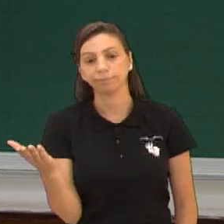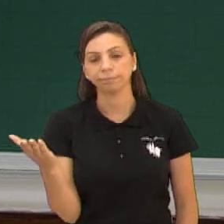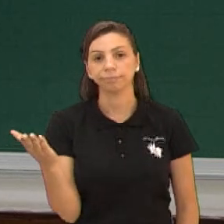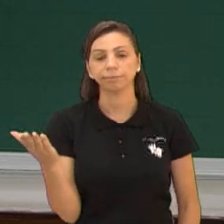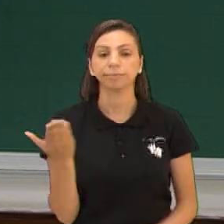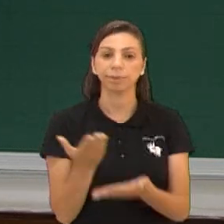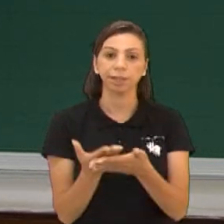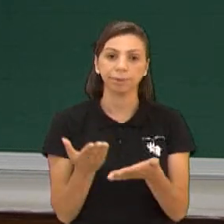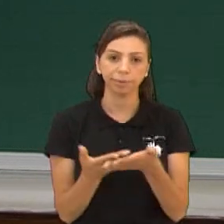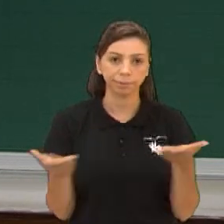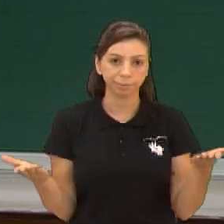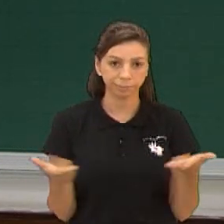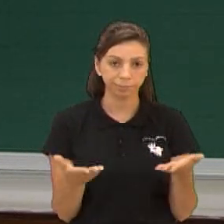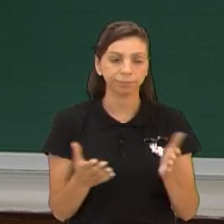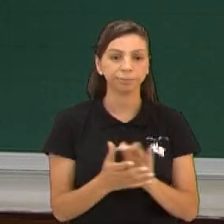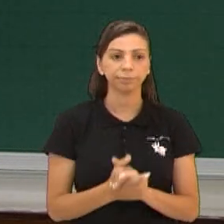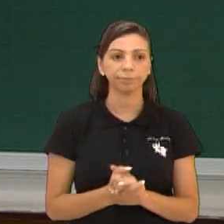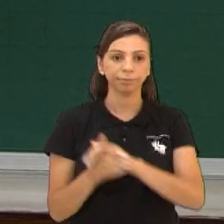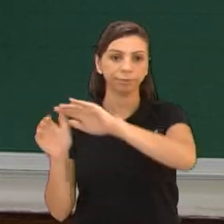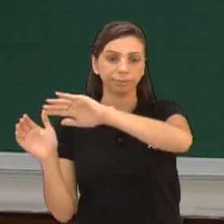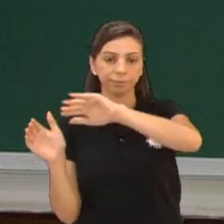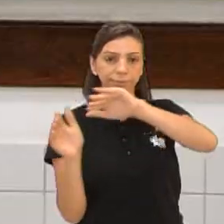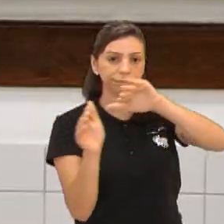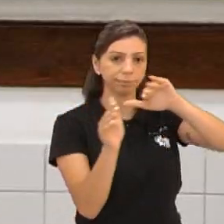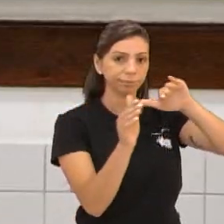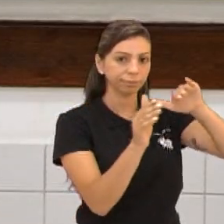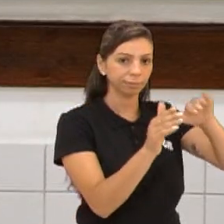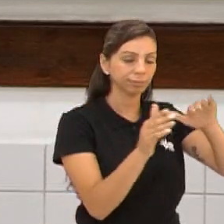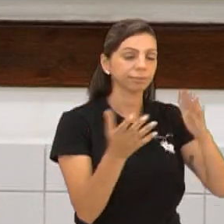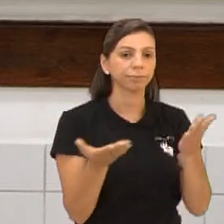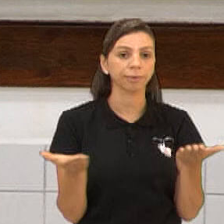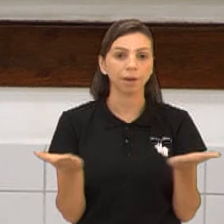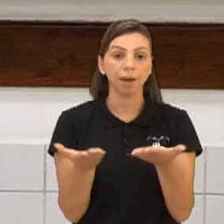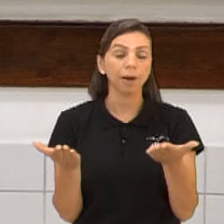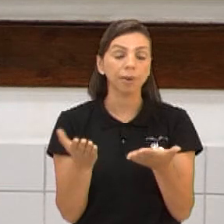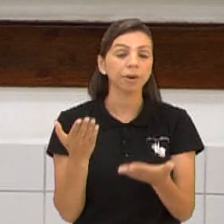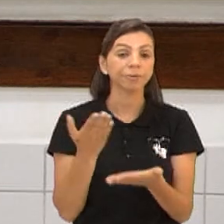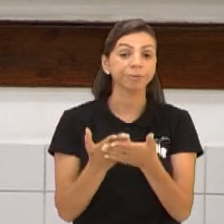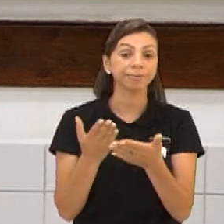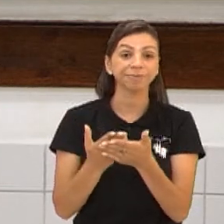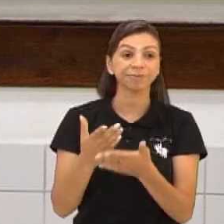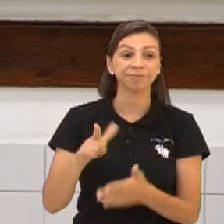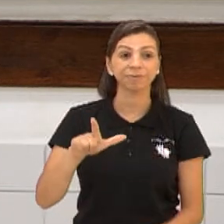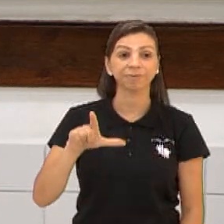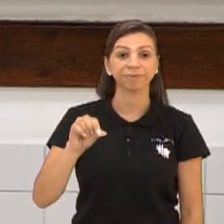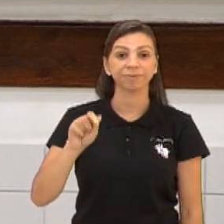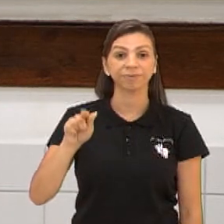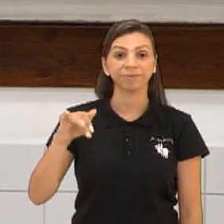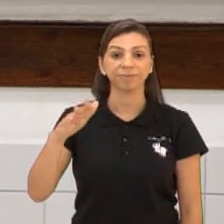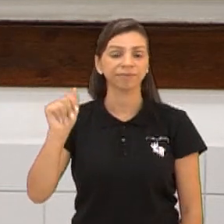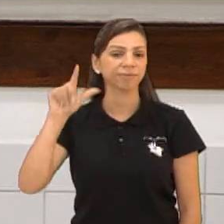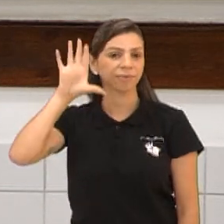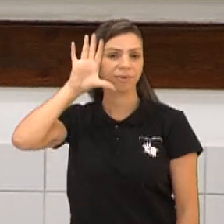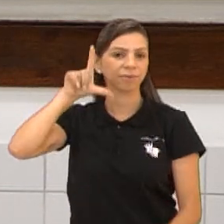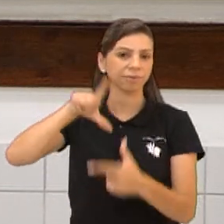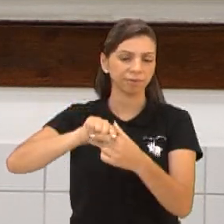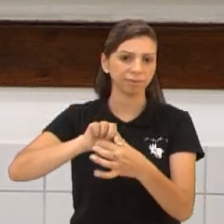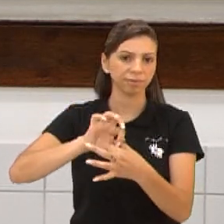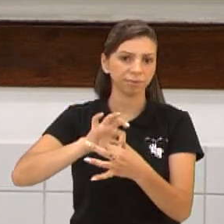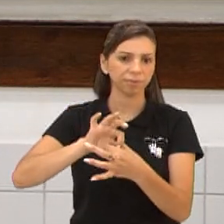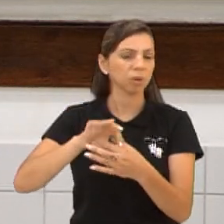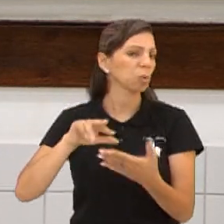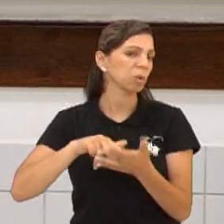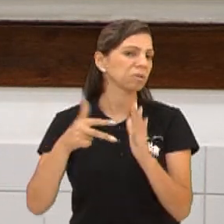presença na aula de hoje vamos então estudar lógica vamos como você ouvir essa expressão